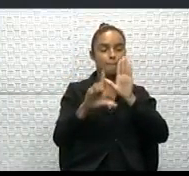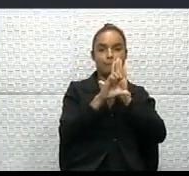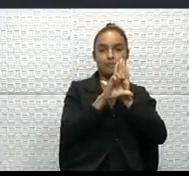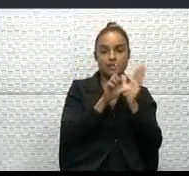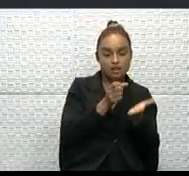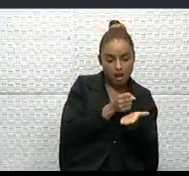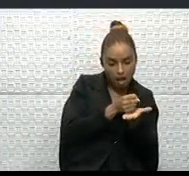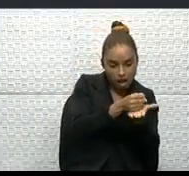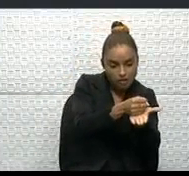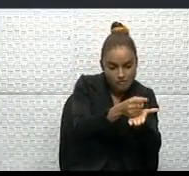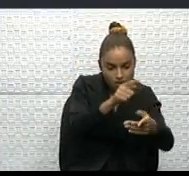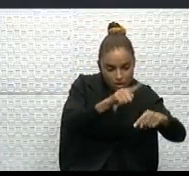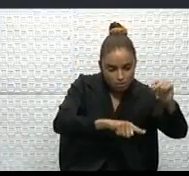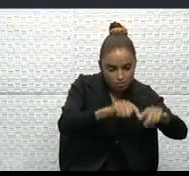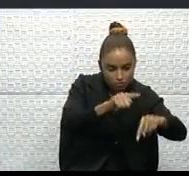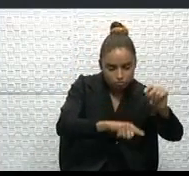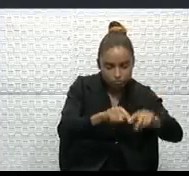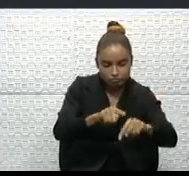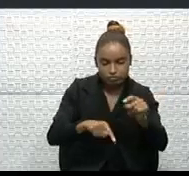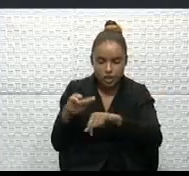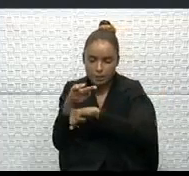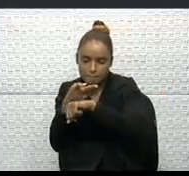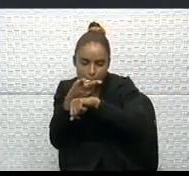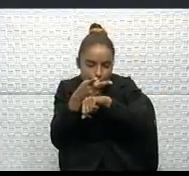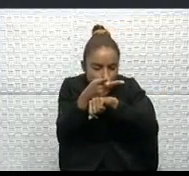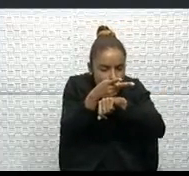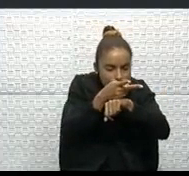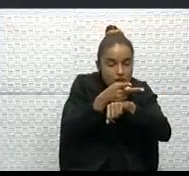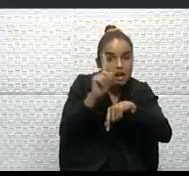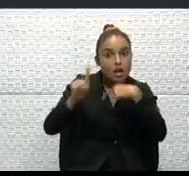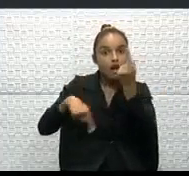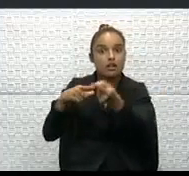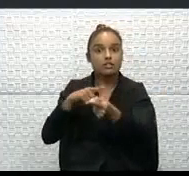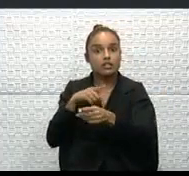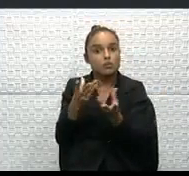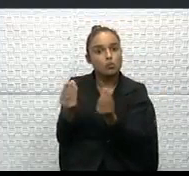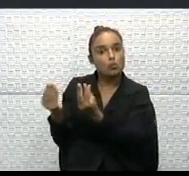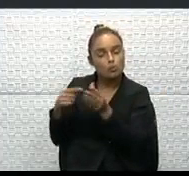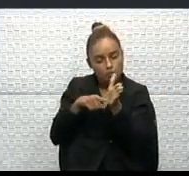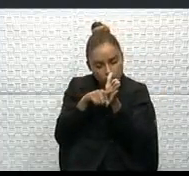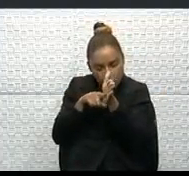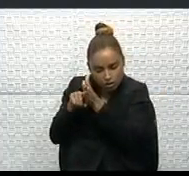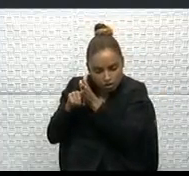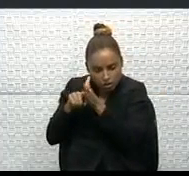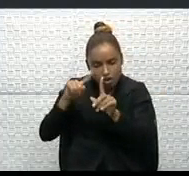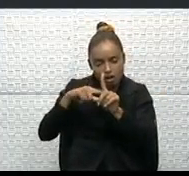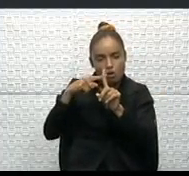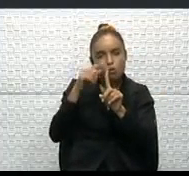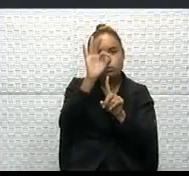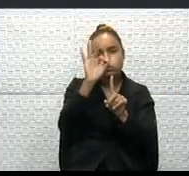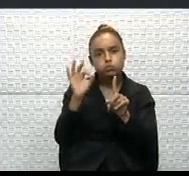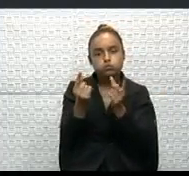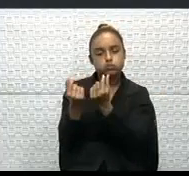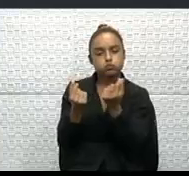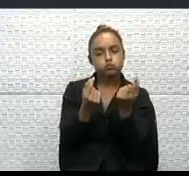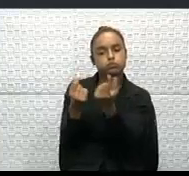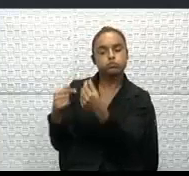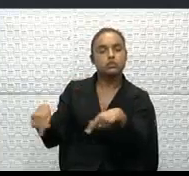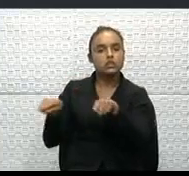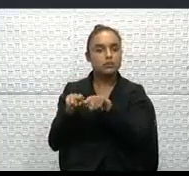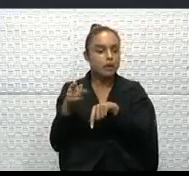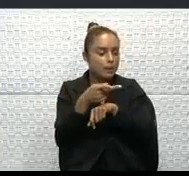e da demanda. Nesse caso, são feitas muitas pesquisas para verificar a relação entre aumento de preço e aumento da demanda